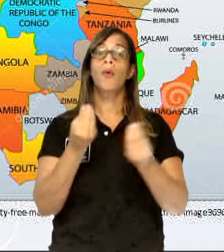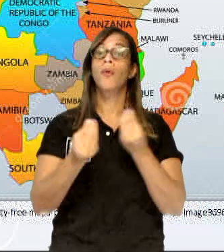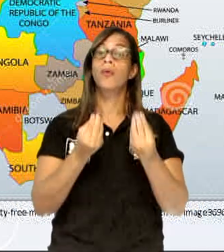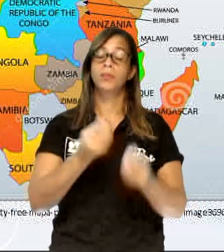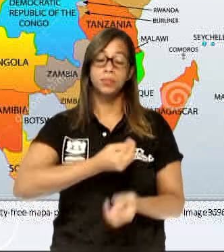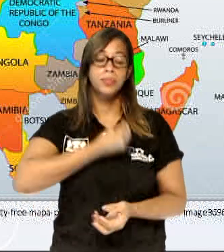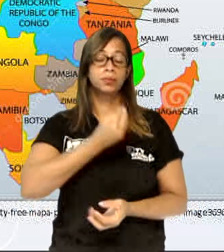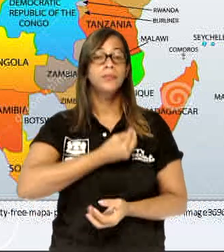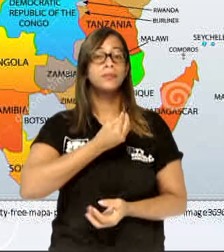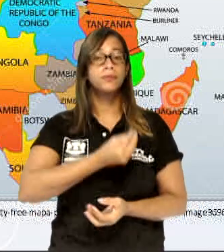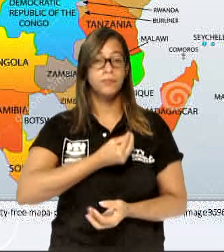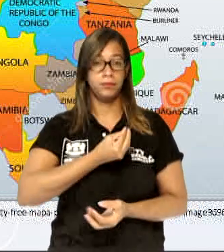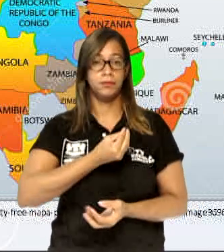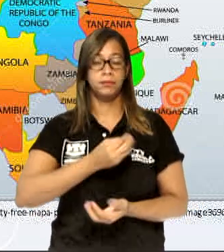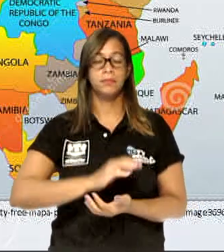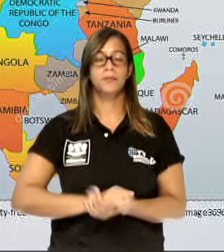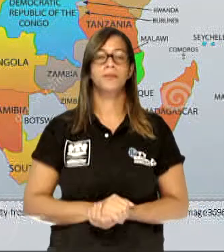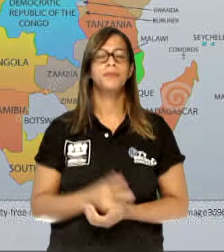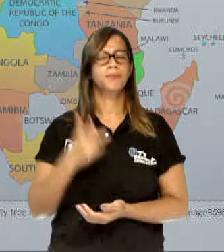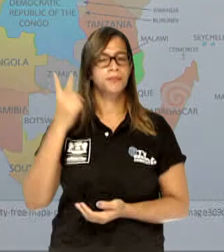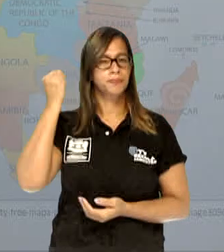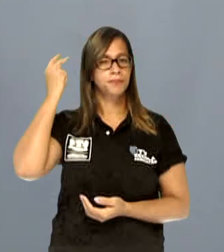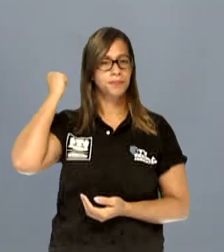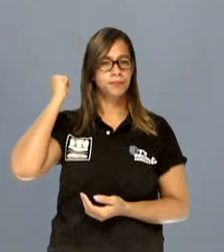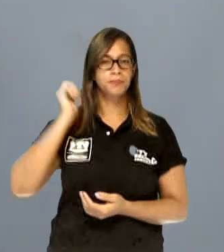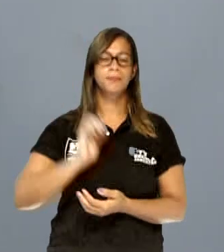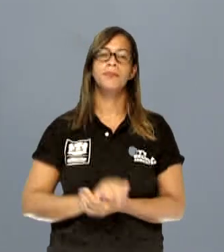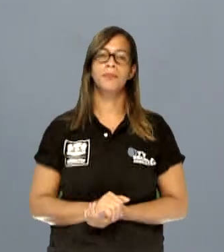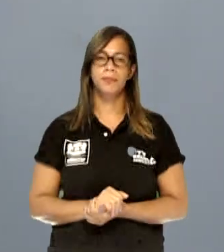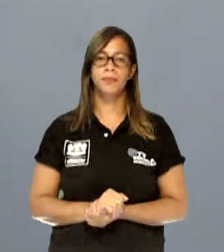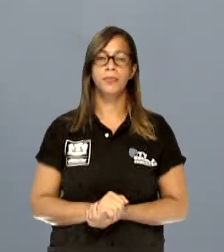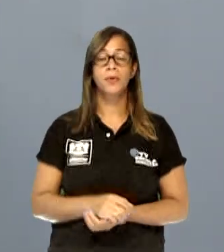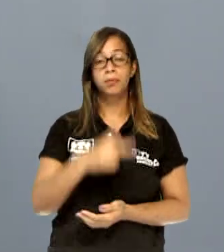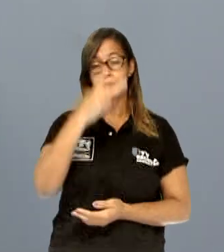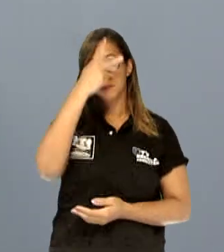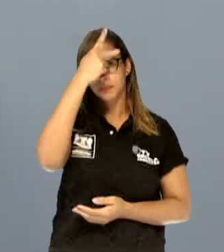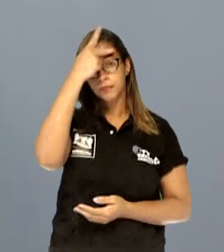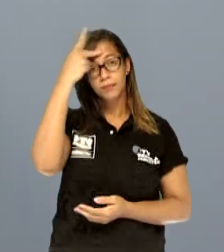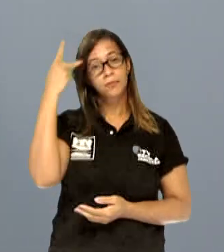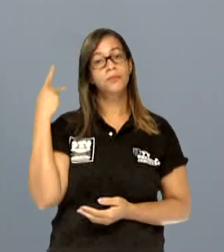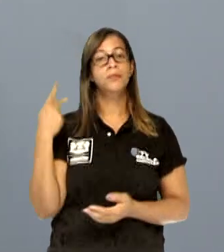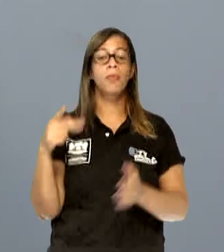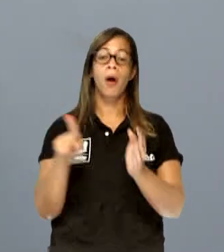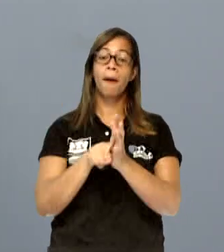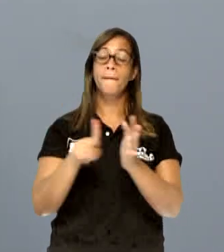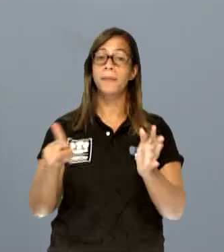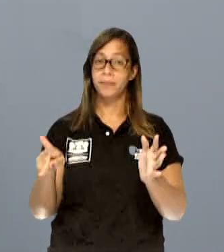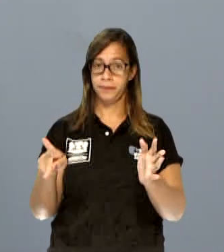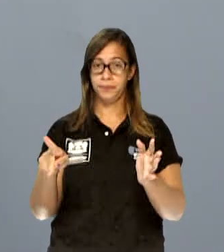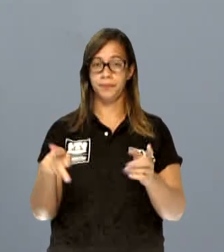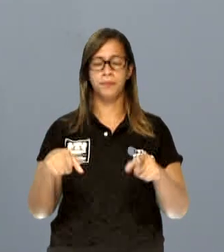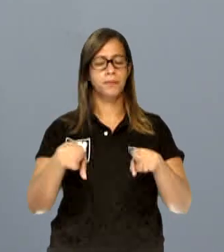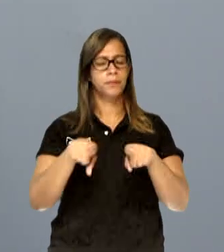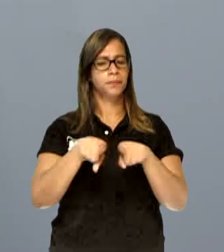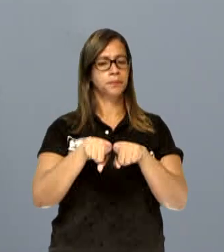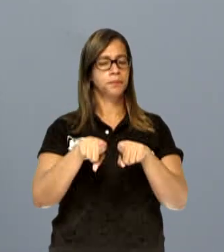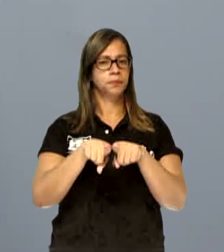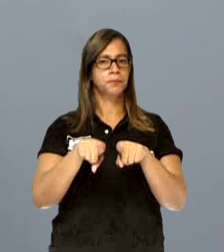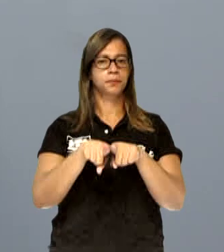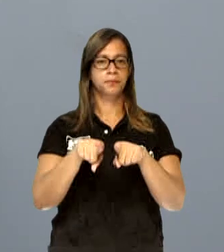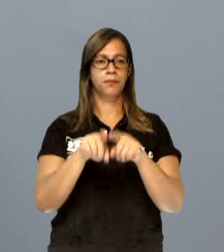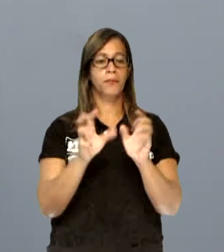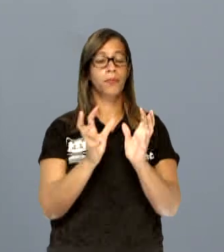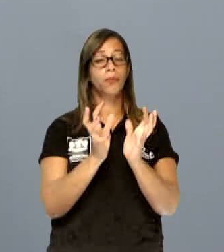na pré-história. Então, presta bem atenção. Os seres humanos pertencem à mesma espécie, chamados